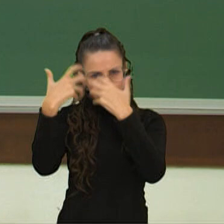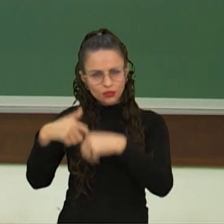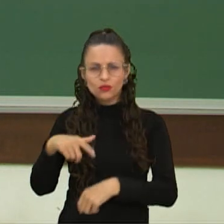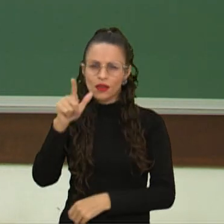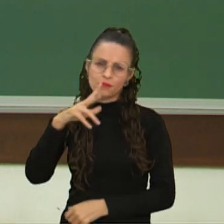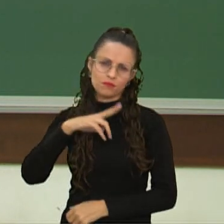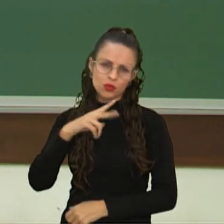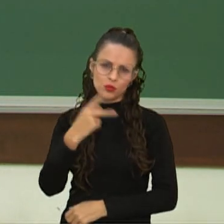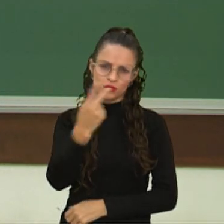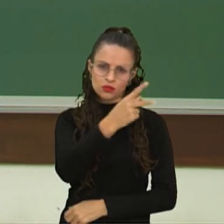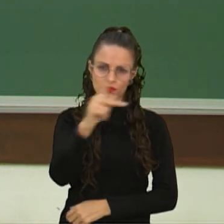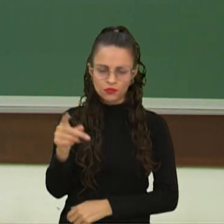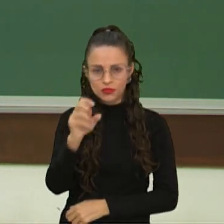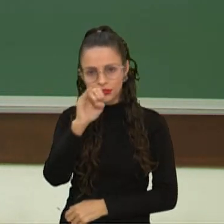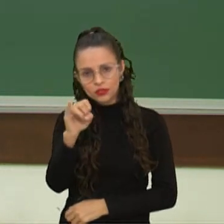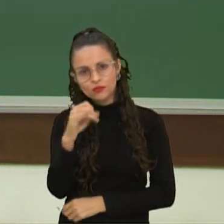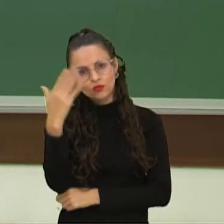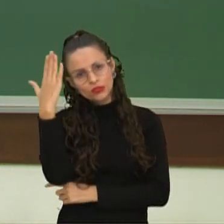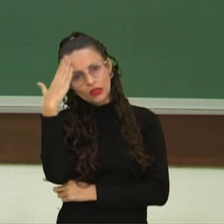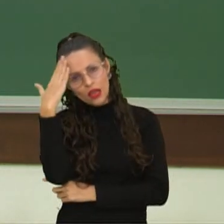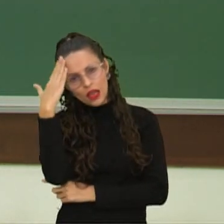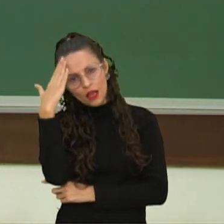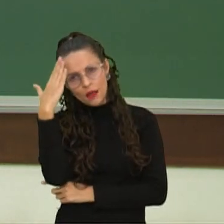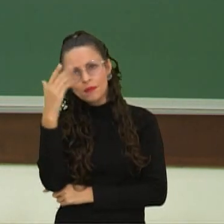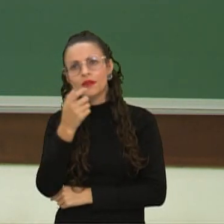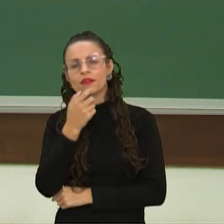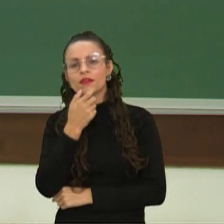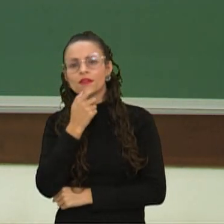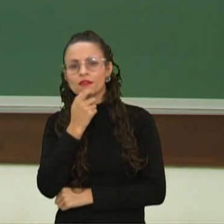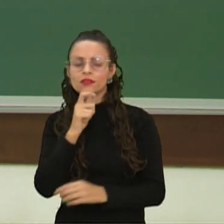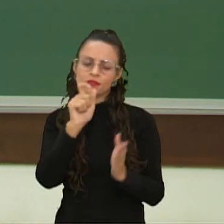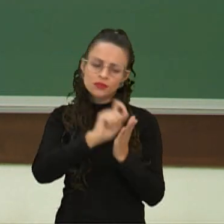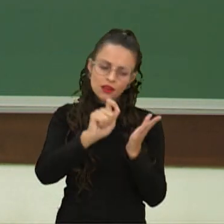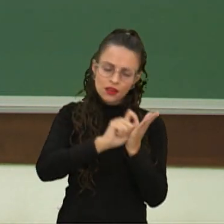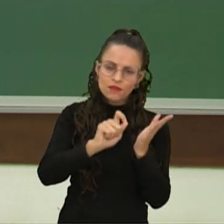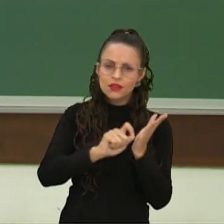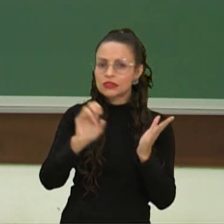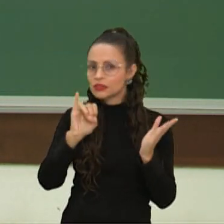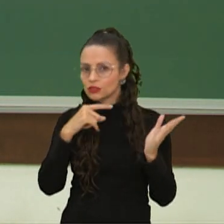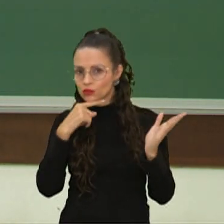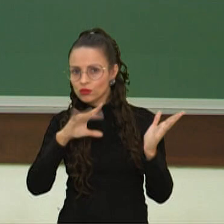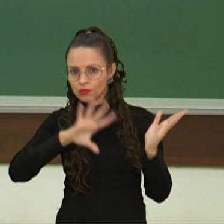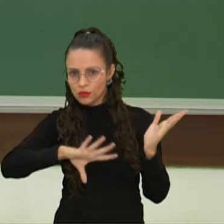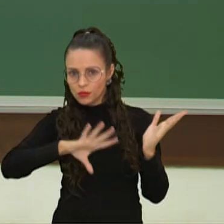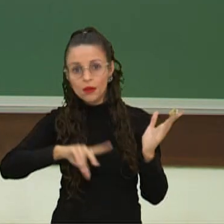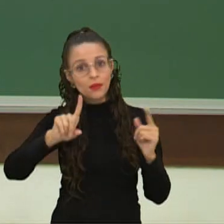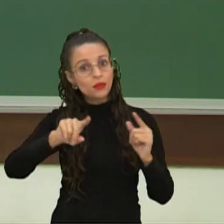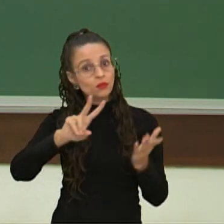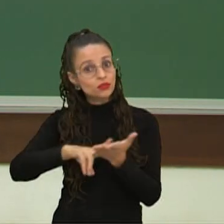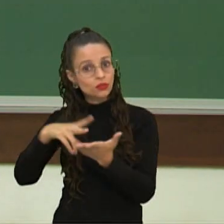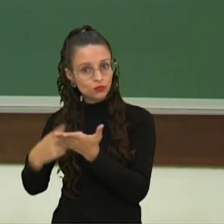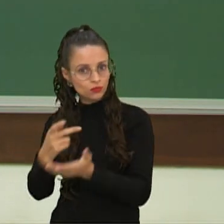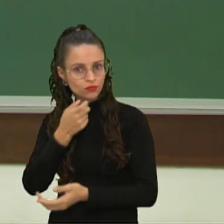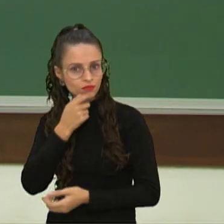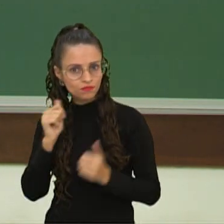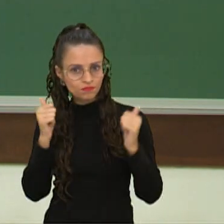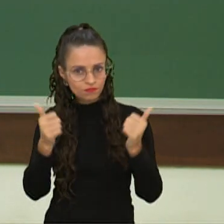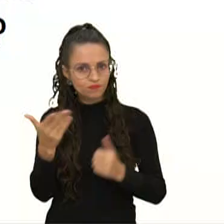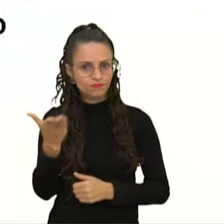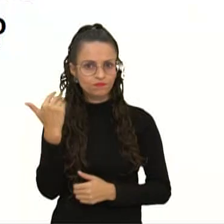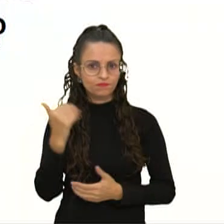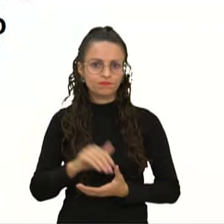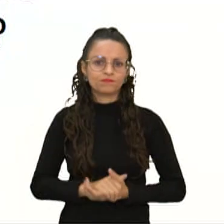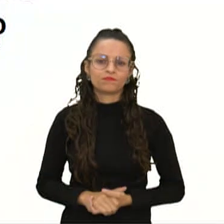pessoal. Se você tem uma noção em inglês, escreve em inglês, caso contrário em português, mas para passar para inglês depois, beleza? Bora lá.